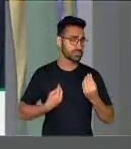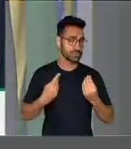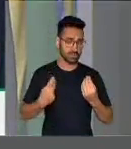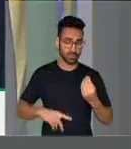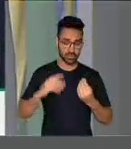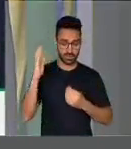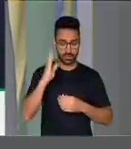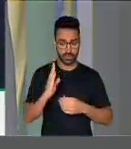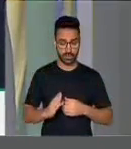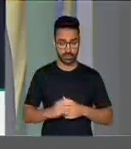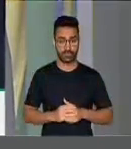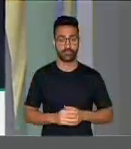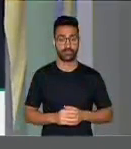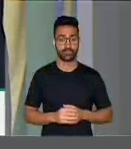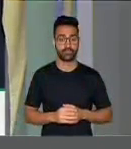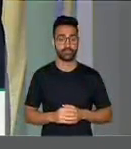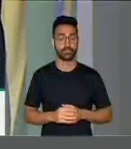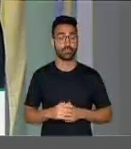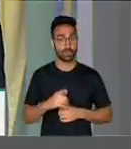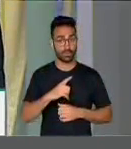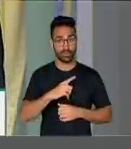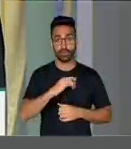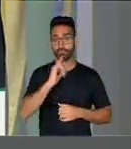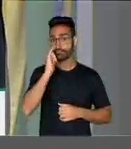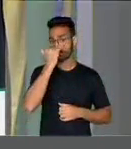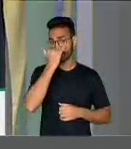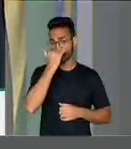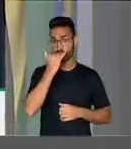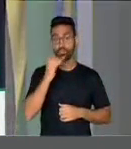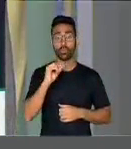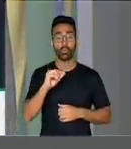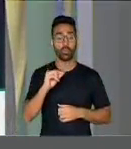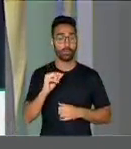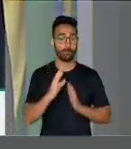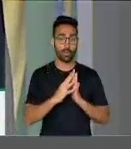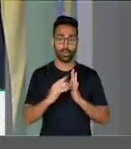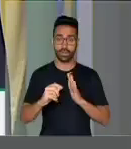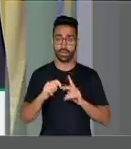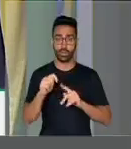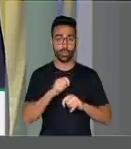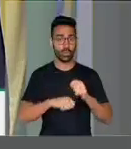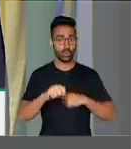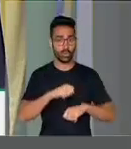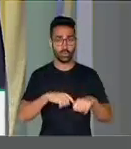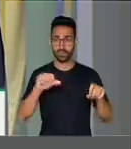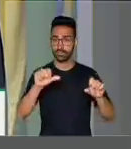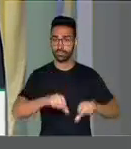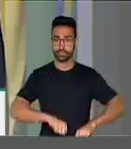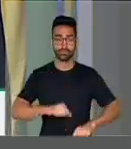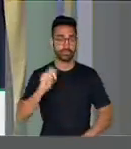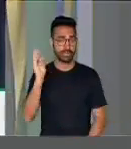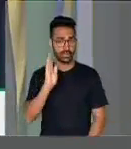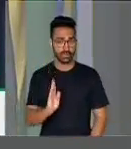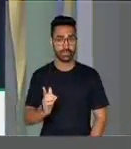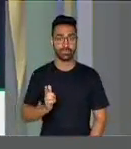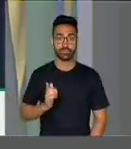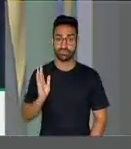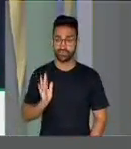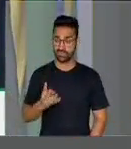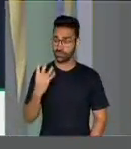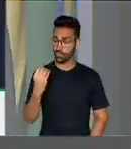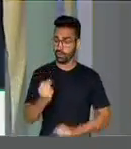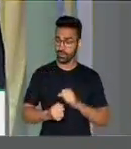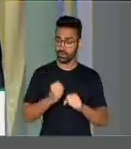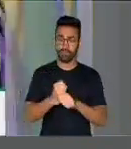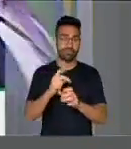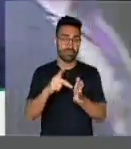Brasil vive hoje. As consequências do inadequado modelo econômico que o Brasil tem há 40 anos.